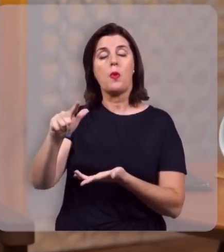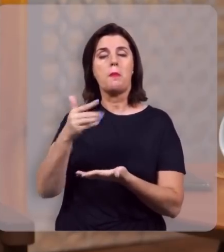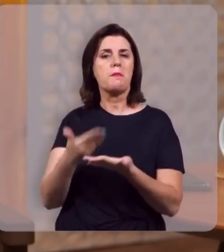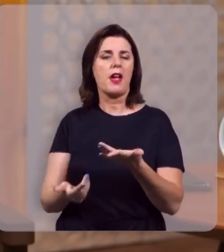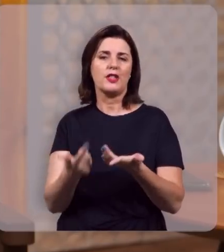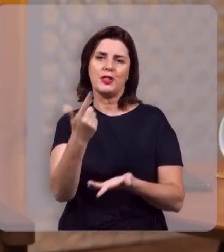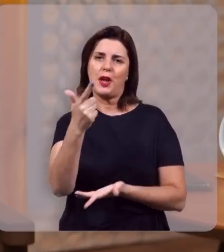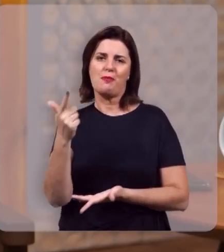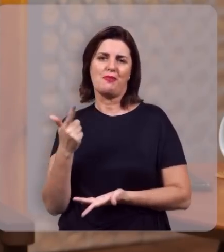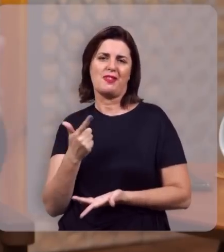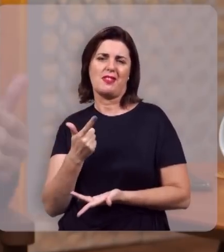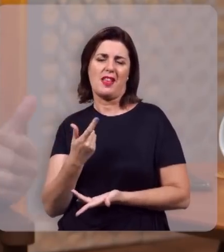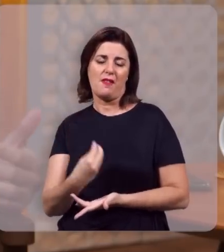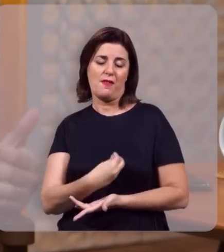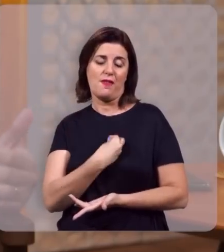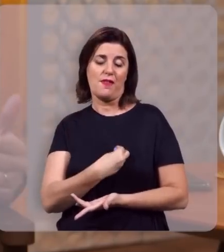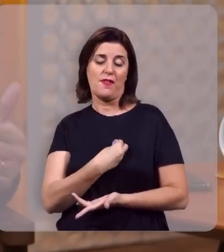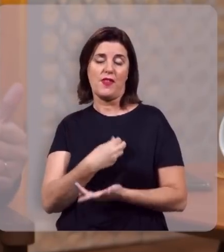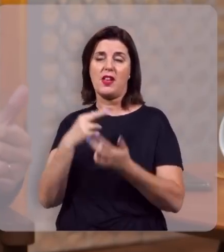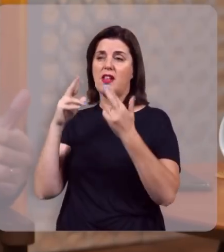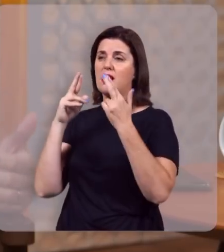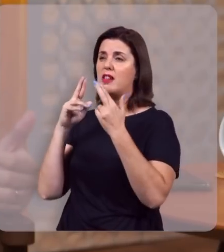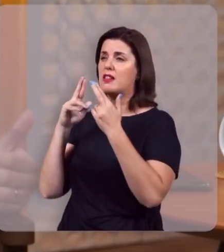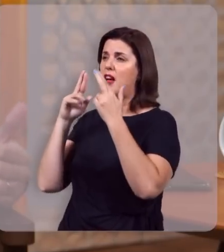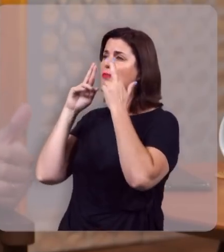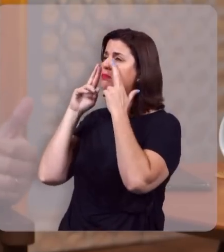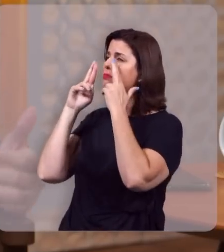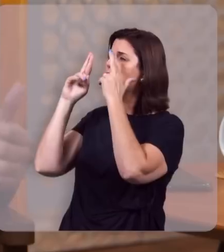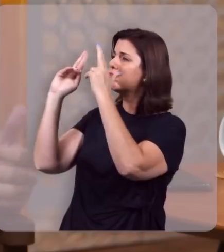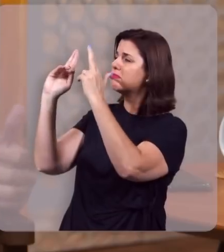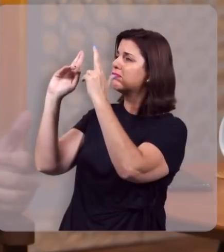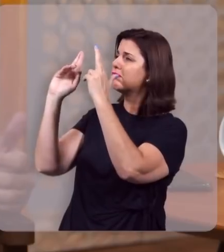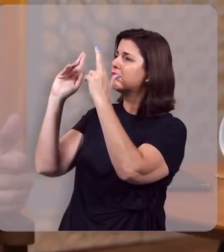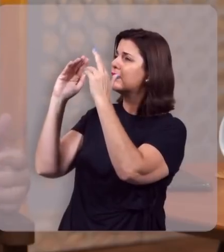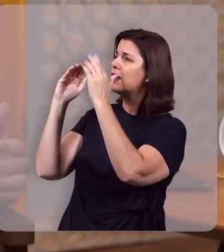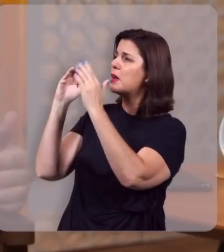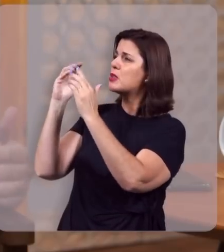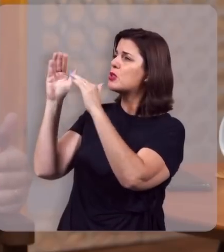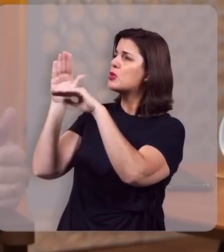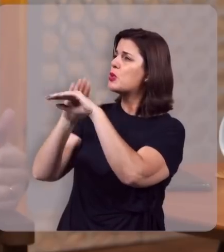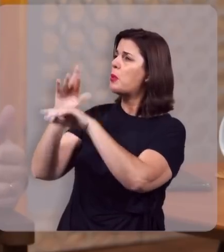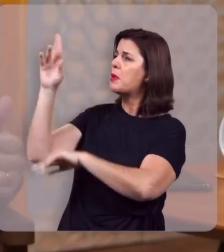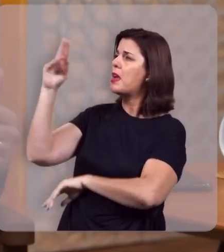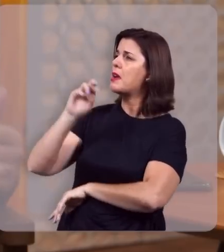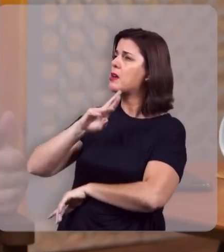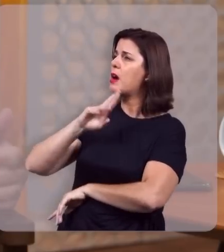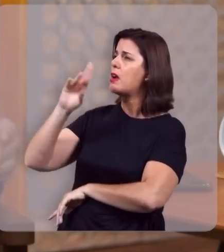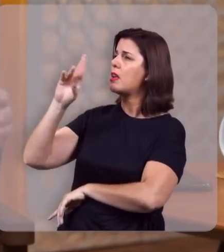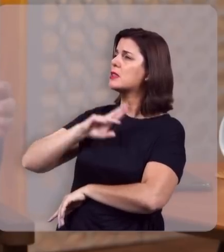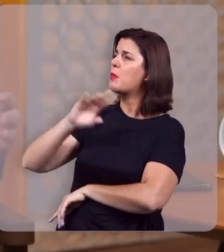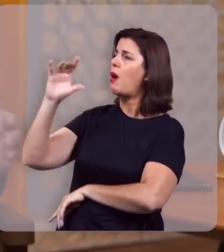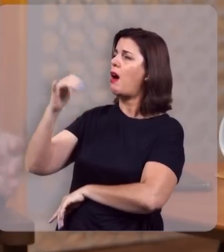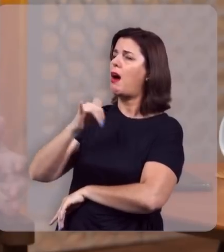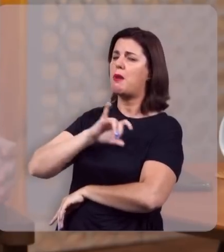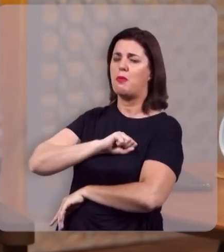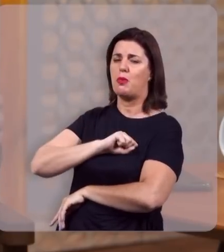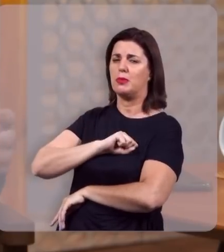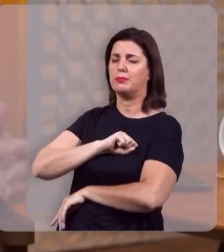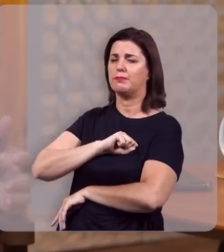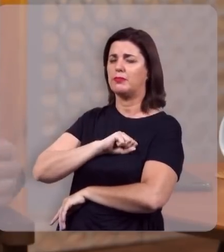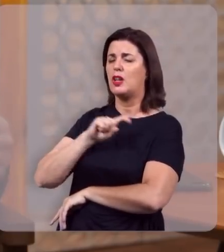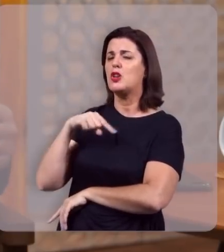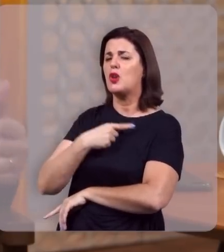que isso nos leva a viver uma vida em resposta a tão grande amor. Então nós passamos a seguir